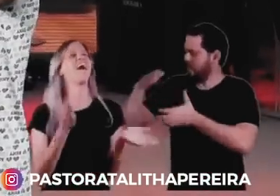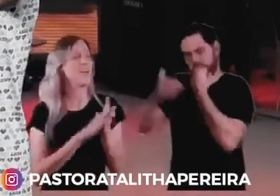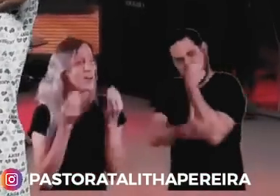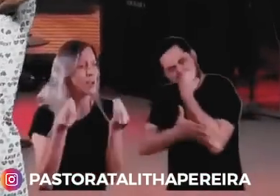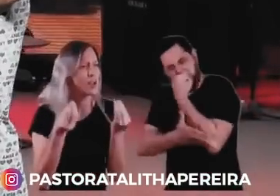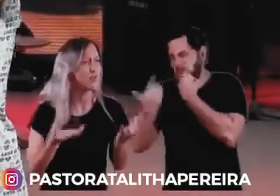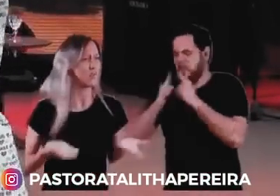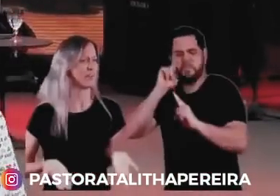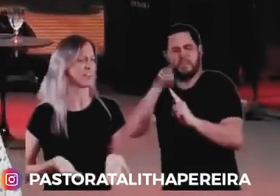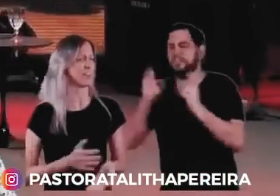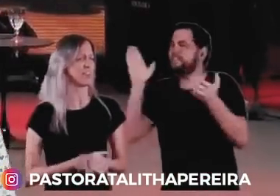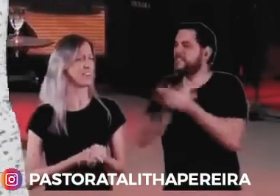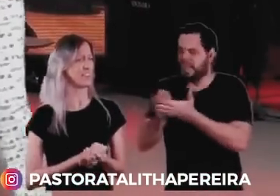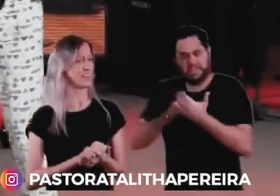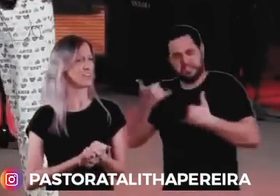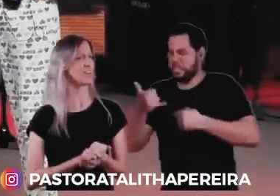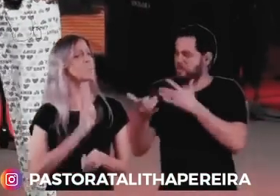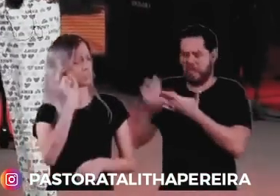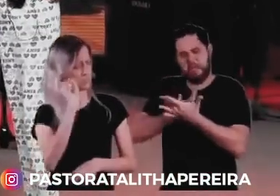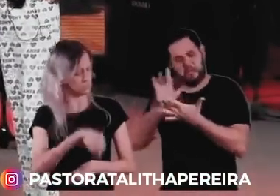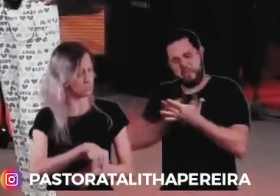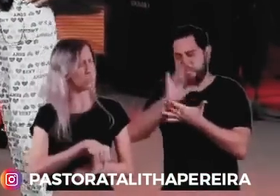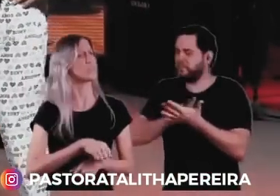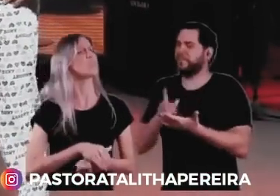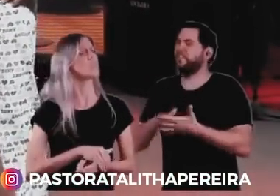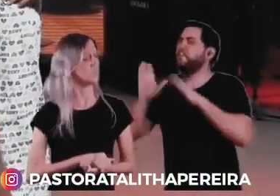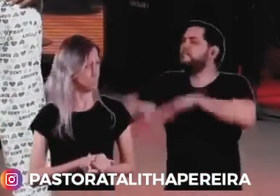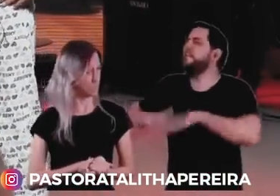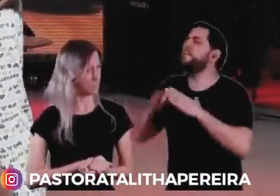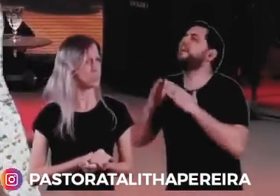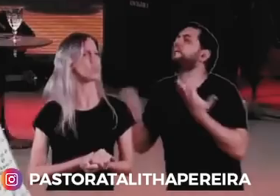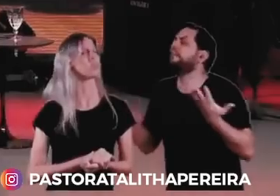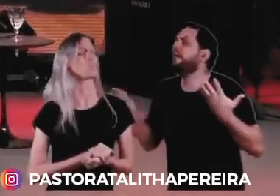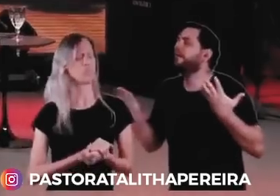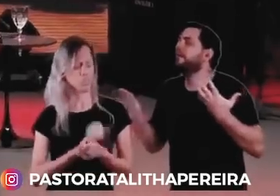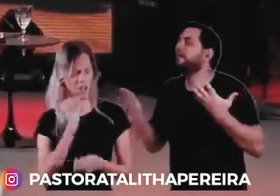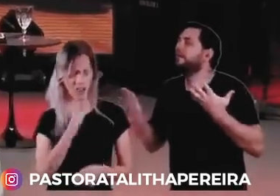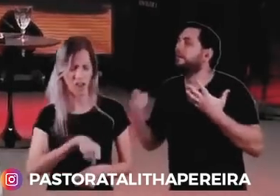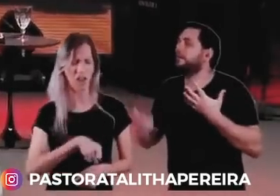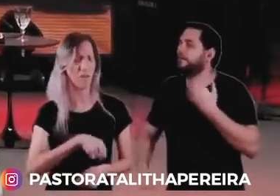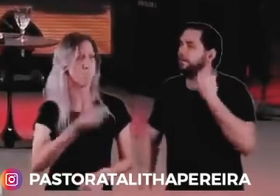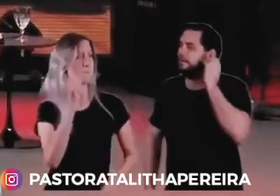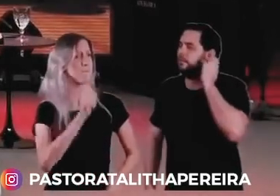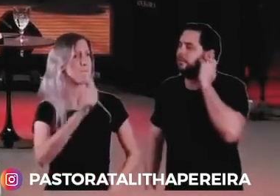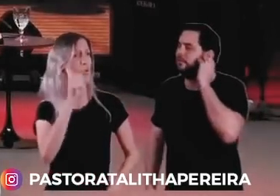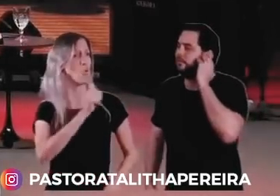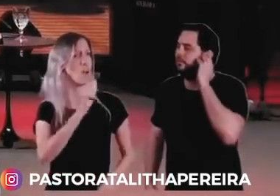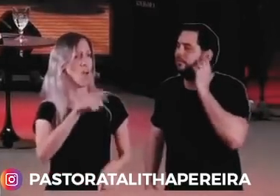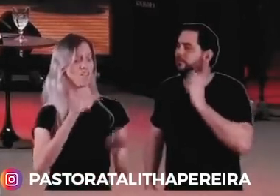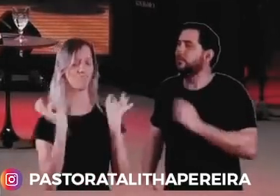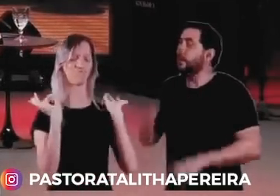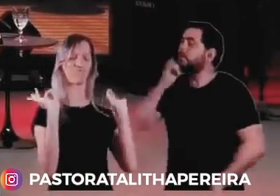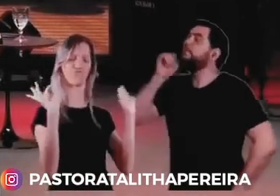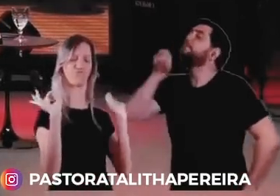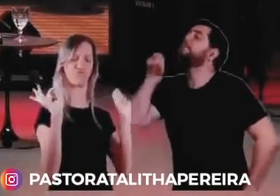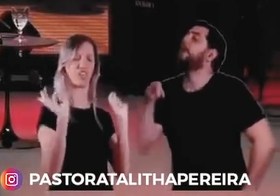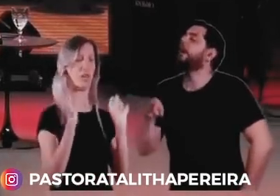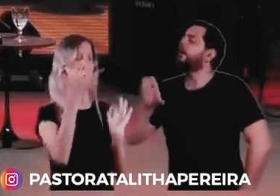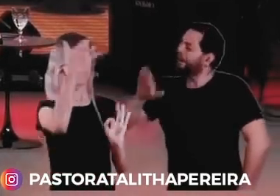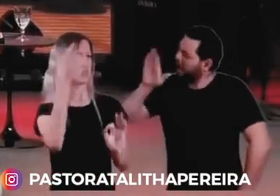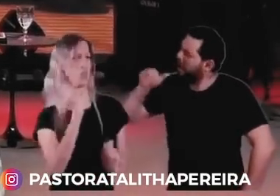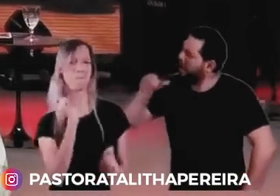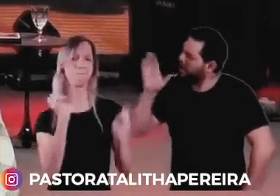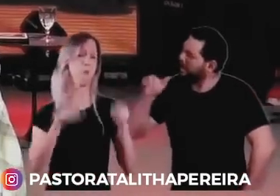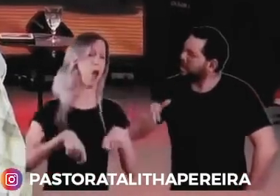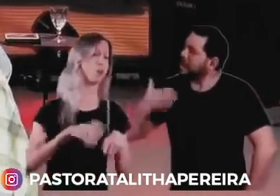sem propósito, num celular. É isso é mesmo, em casa meu com uma... filho. Olha, eu vou dizer um... Mulher, deixa eu dizer uma coisa pra você. Quem pode? Deixa eu dizer uma